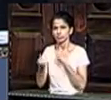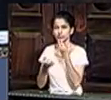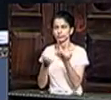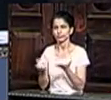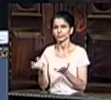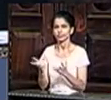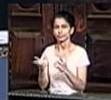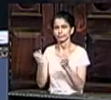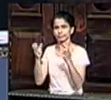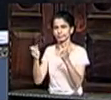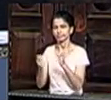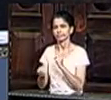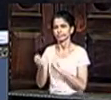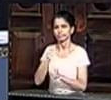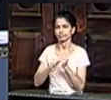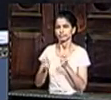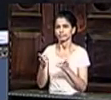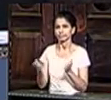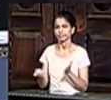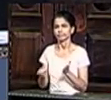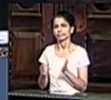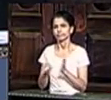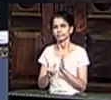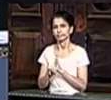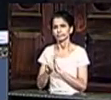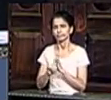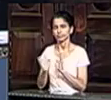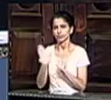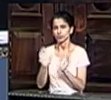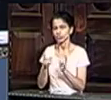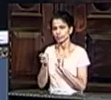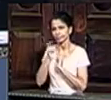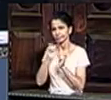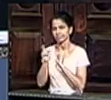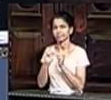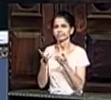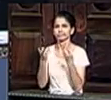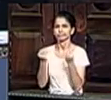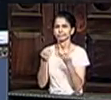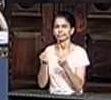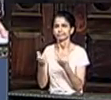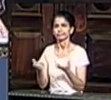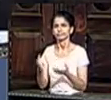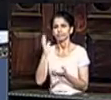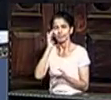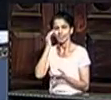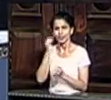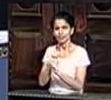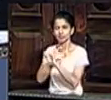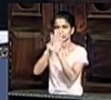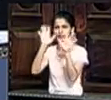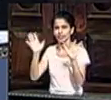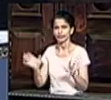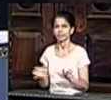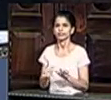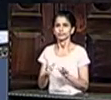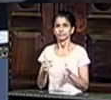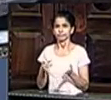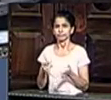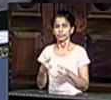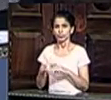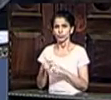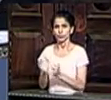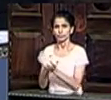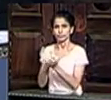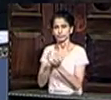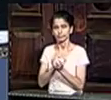tema economistas deputado luiz paulo temos um amplo debate agora pouco entende muito bem e o fato de não poder fazer parte da